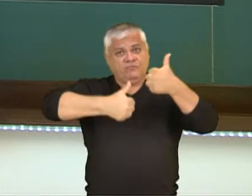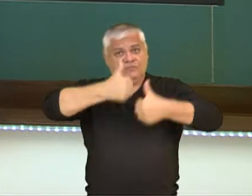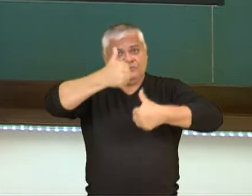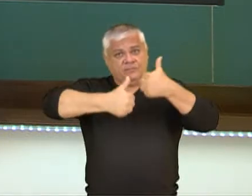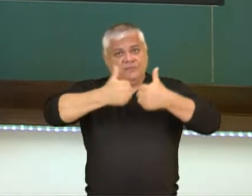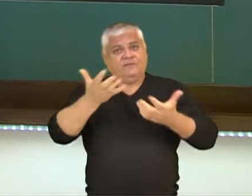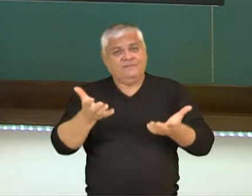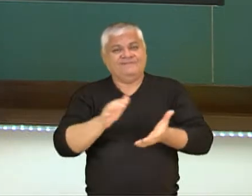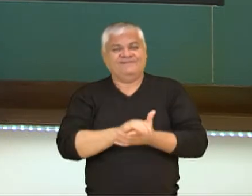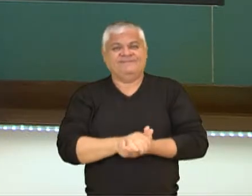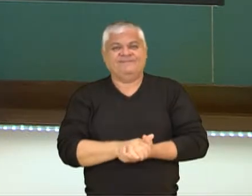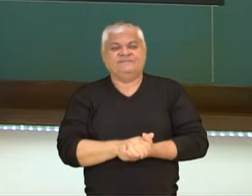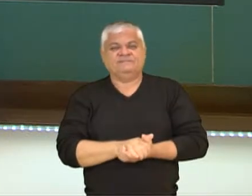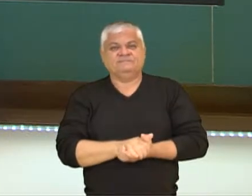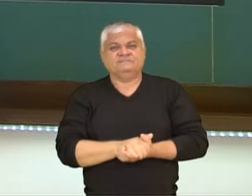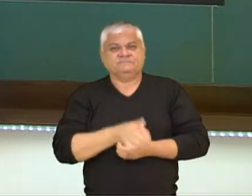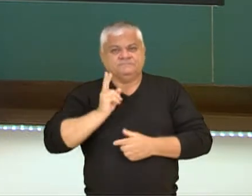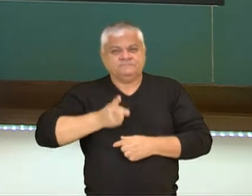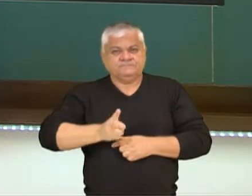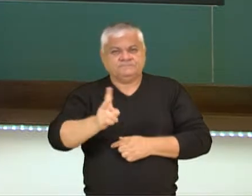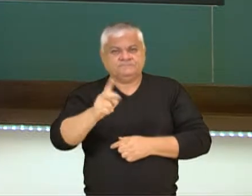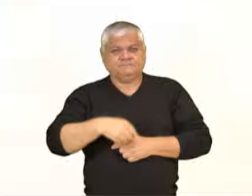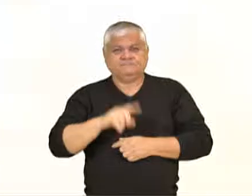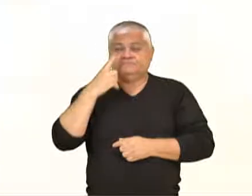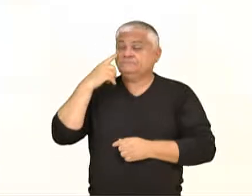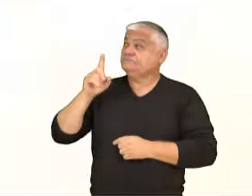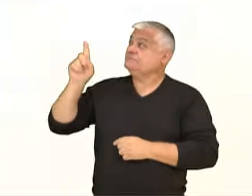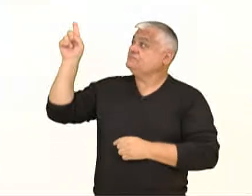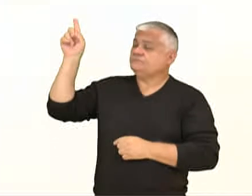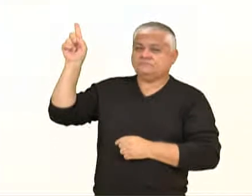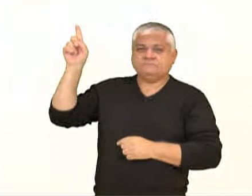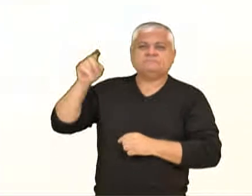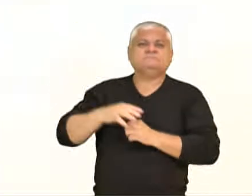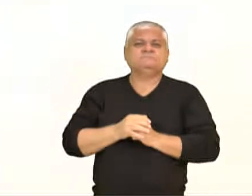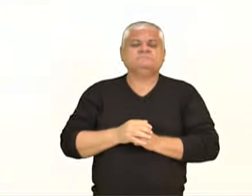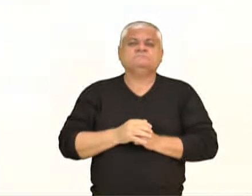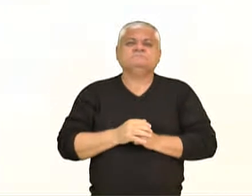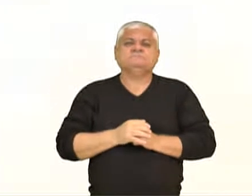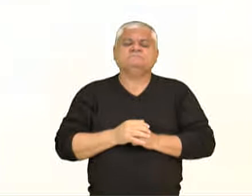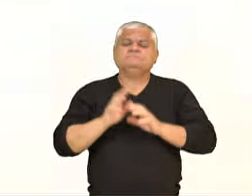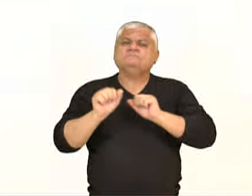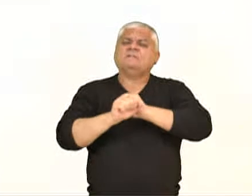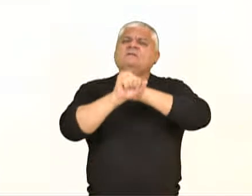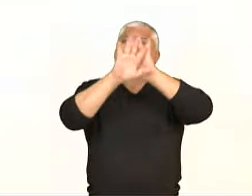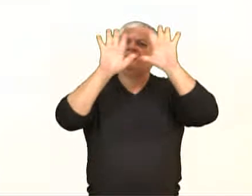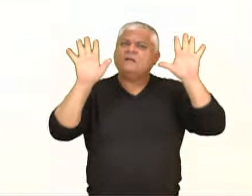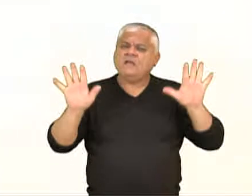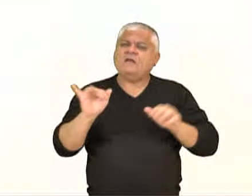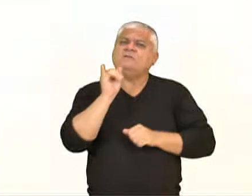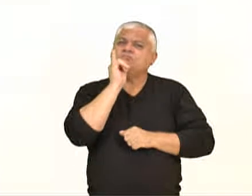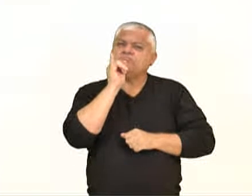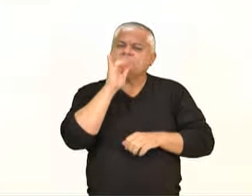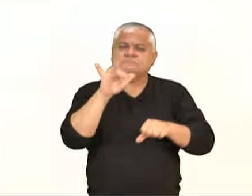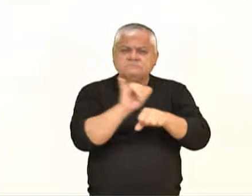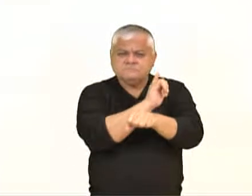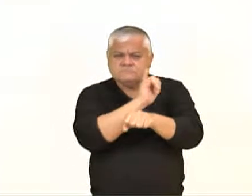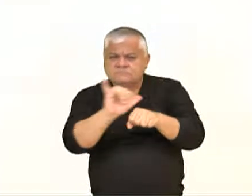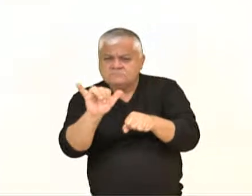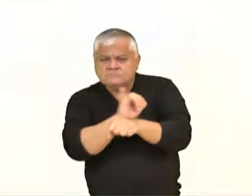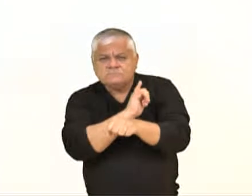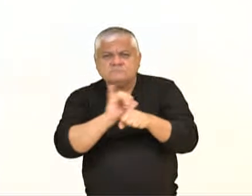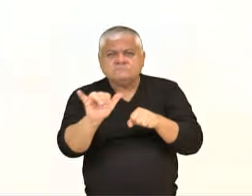né? Vamos continuar nossa leitura então. Depois disso ficou claro que pequenos esquemas